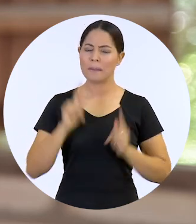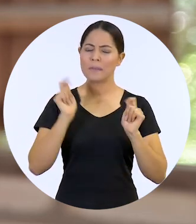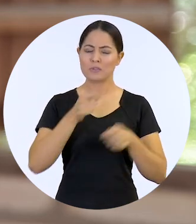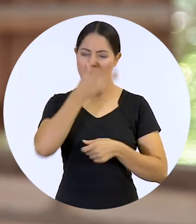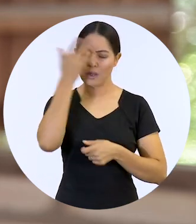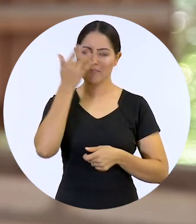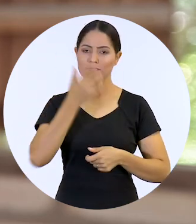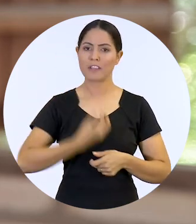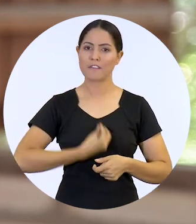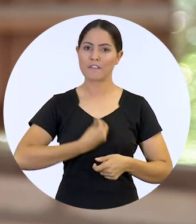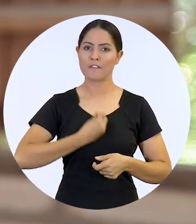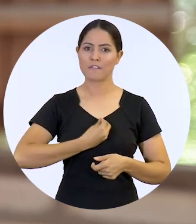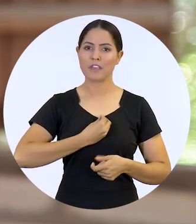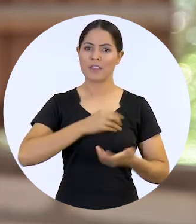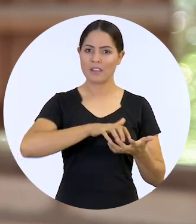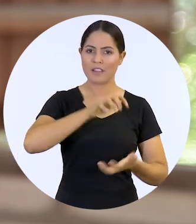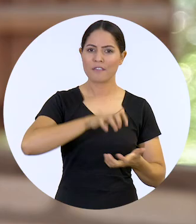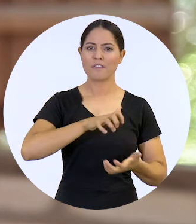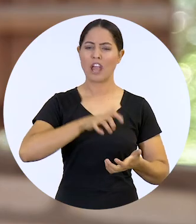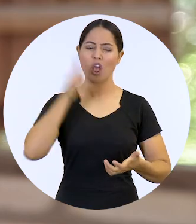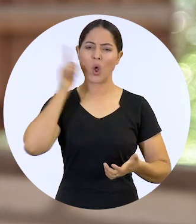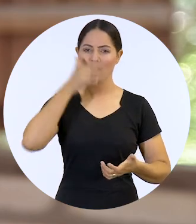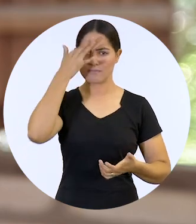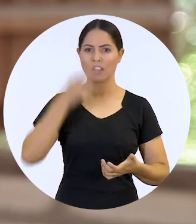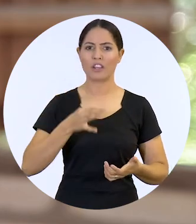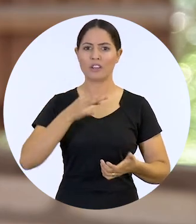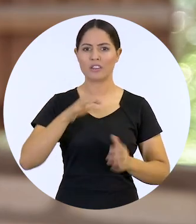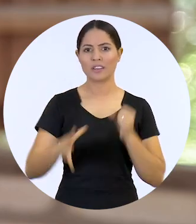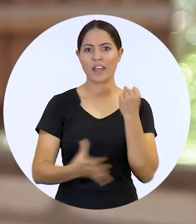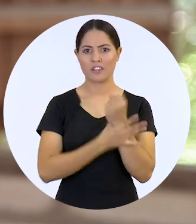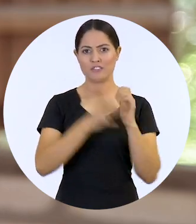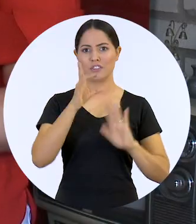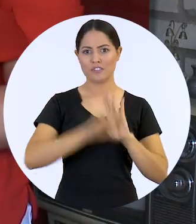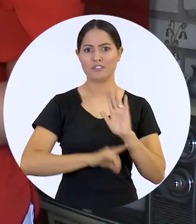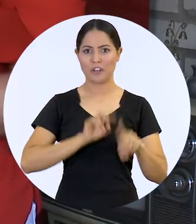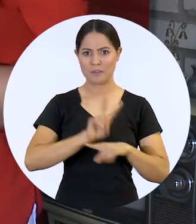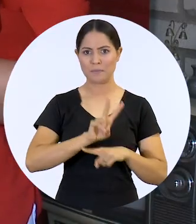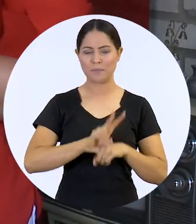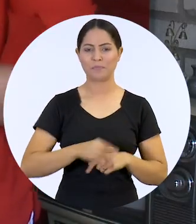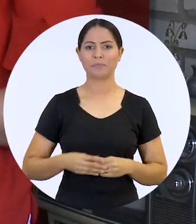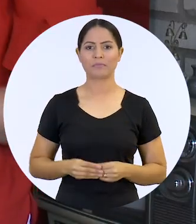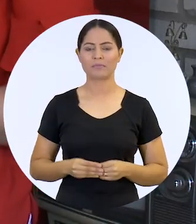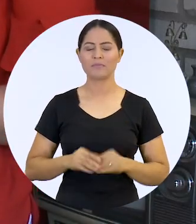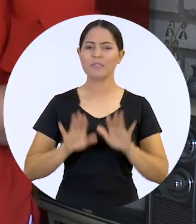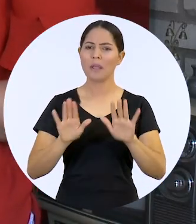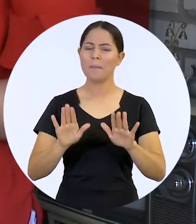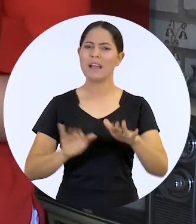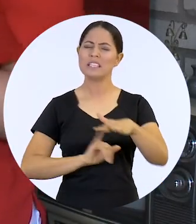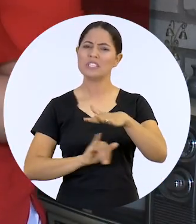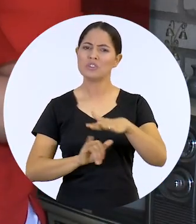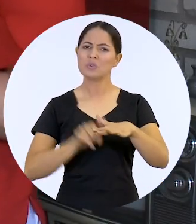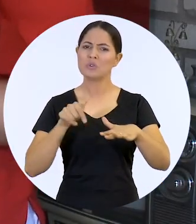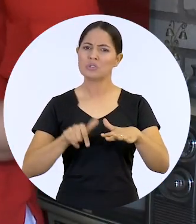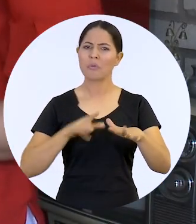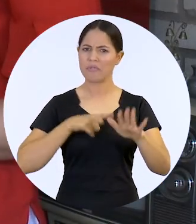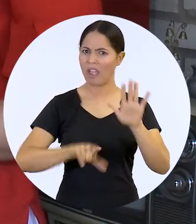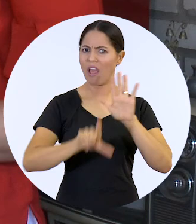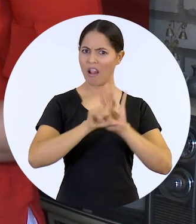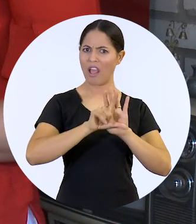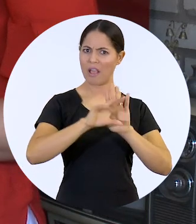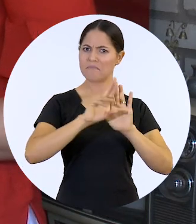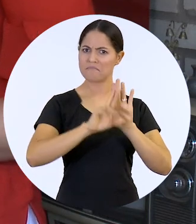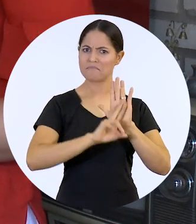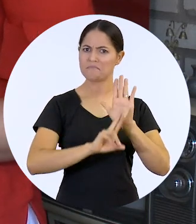pessoa possa ter um envelhecimento com dignidade e os seus direitos humanos sejam preservados. E essas instituições são regidas por